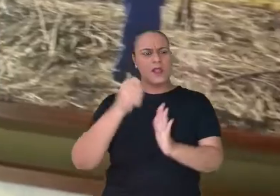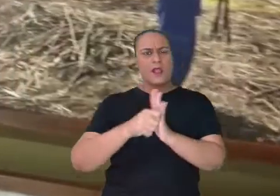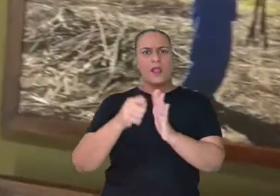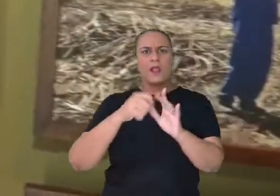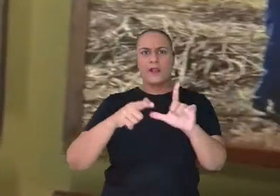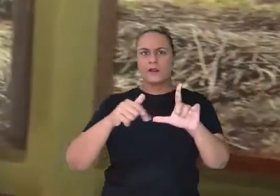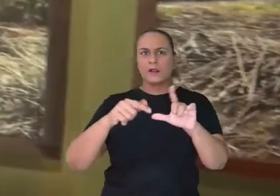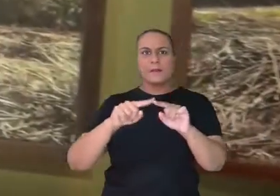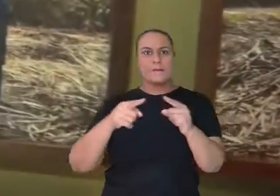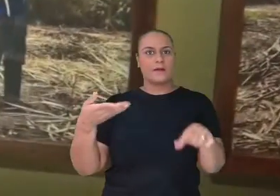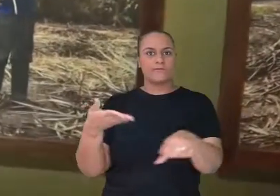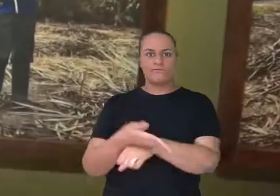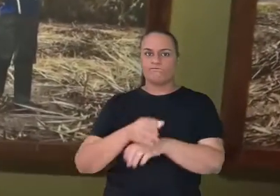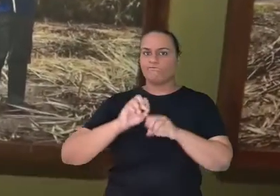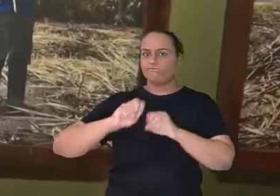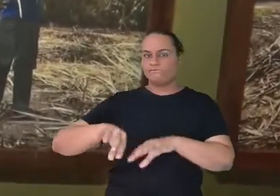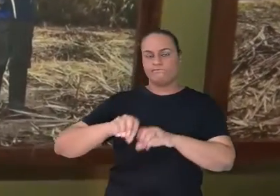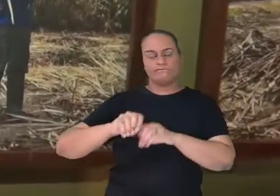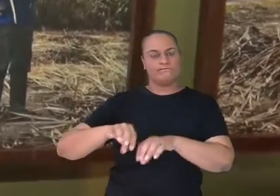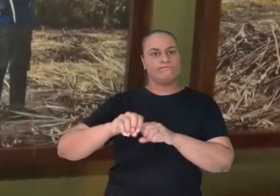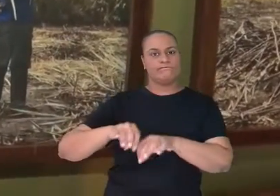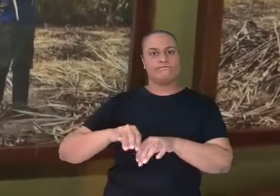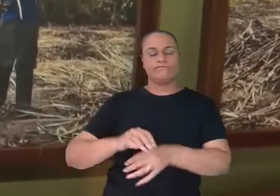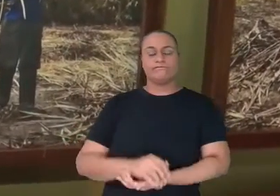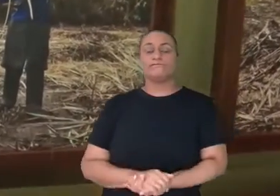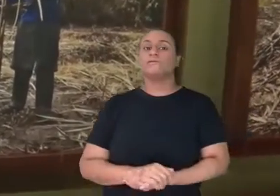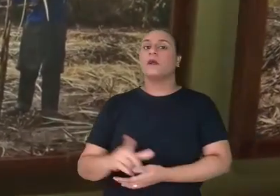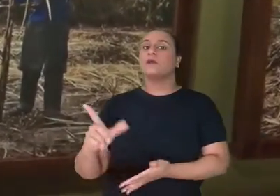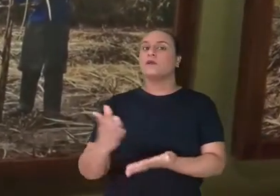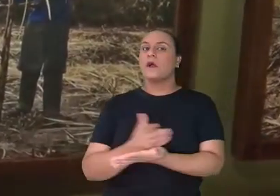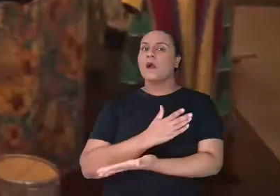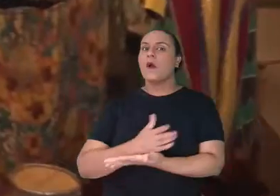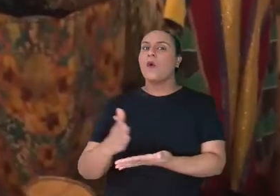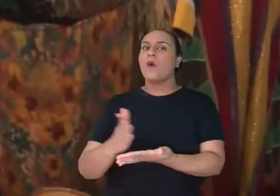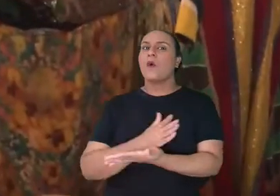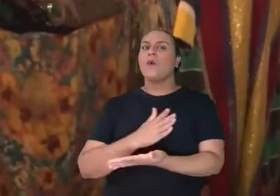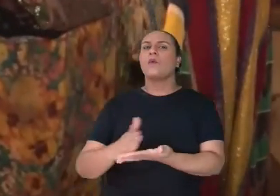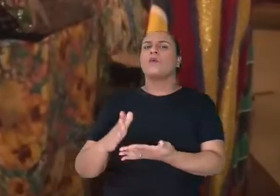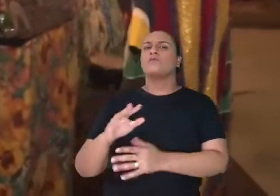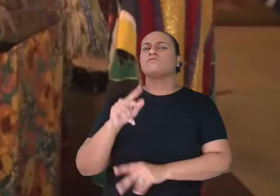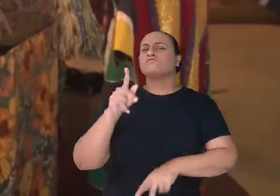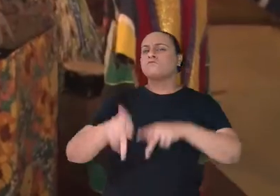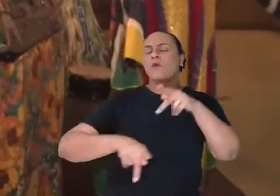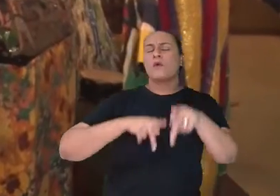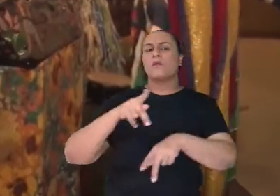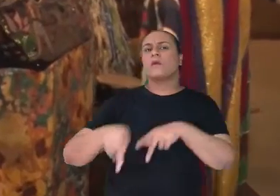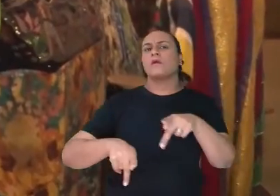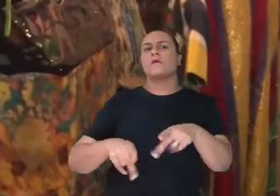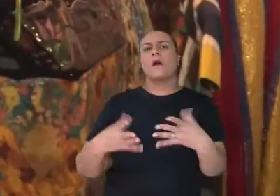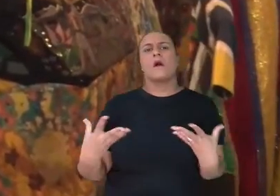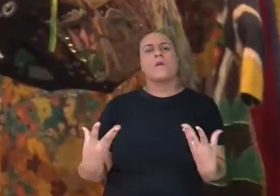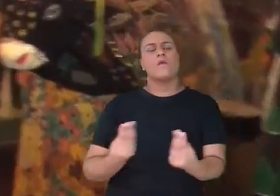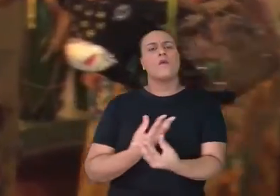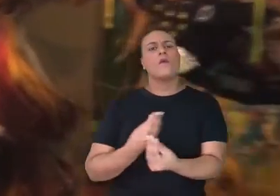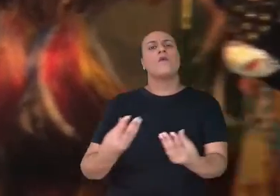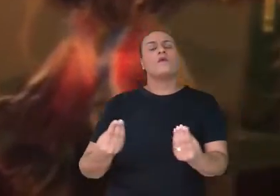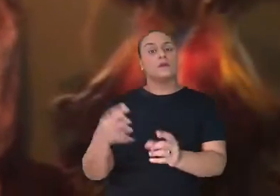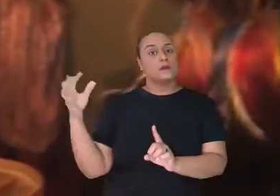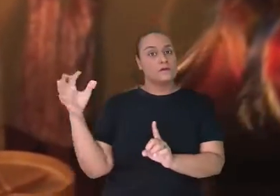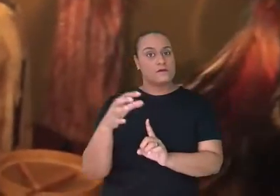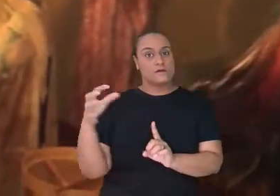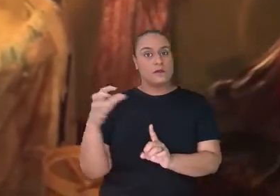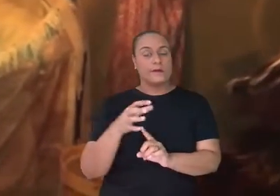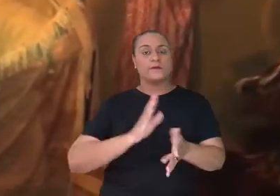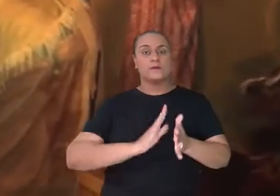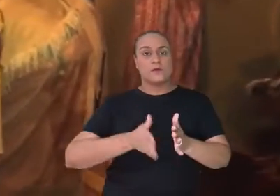têm o acesso à educação. E aqui a gente tem alguns folguedos populares, porque muitos desses são fruto desses processos,